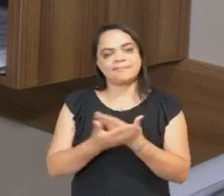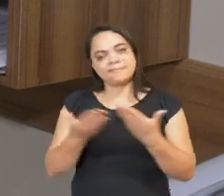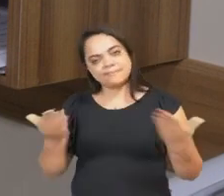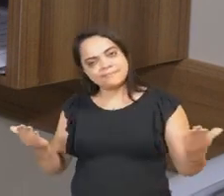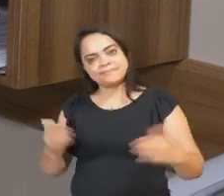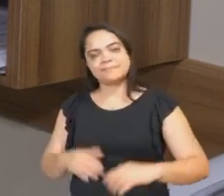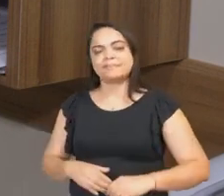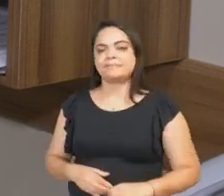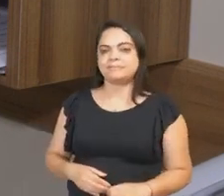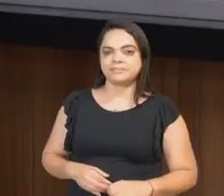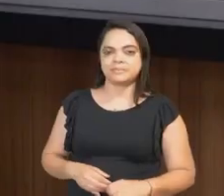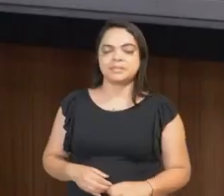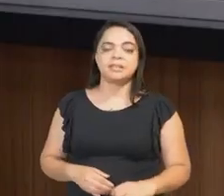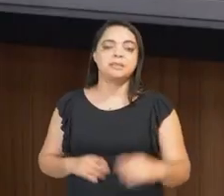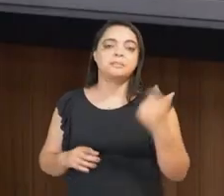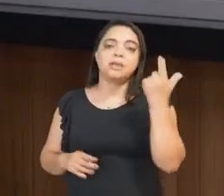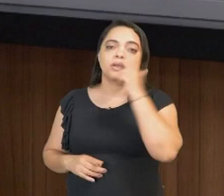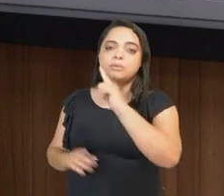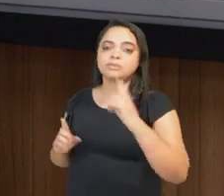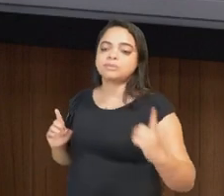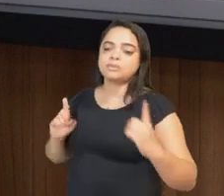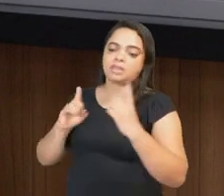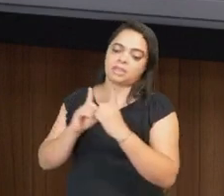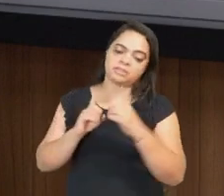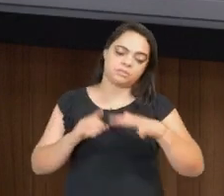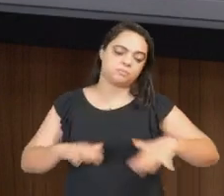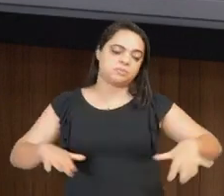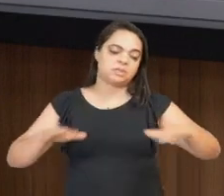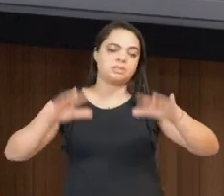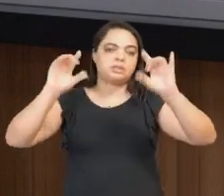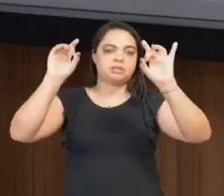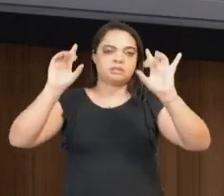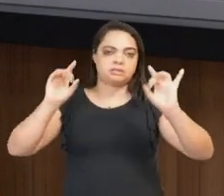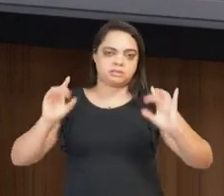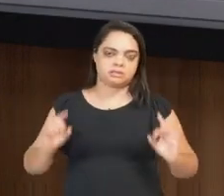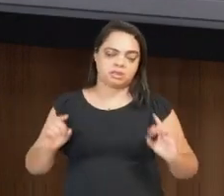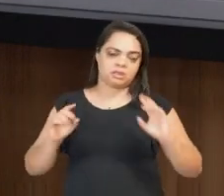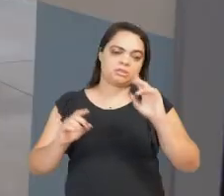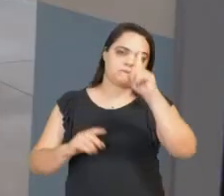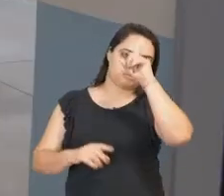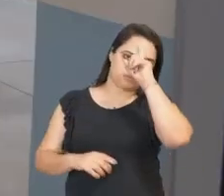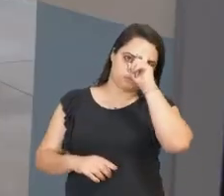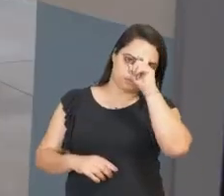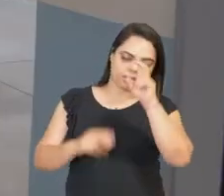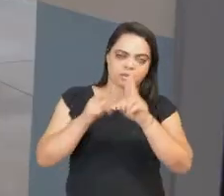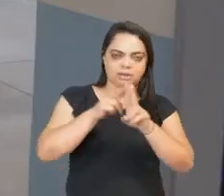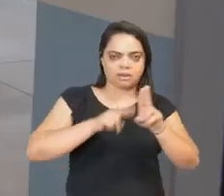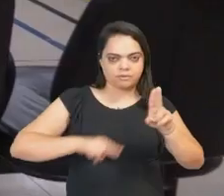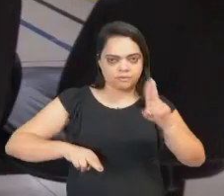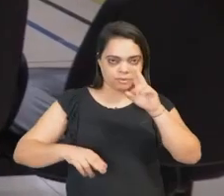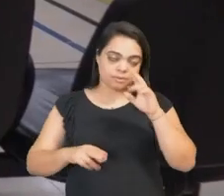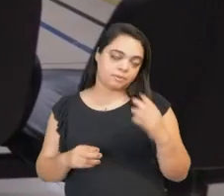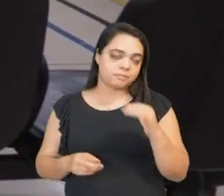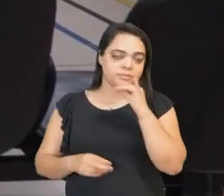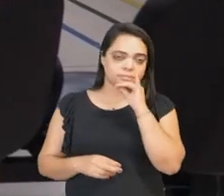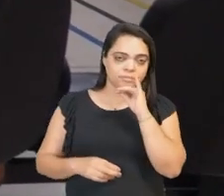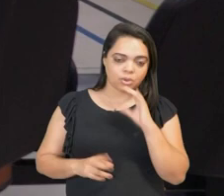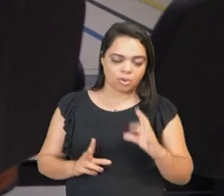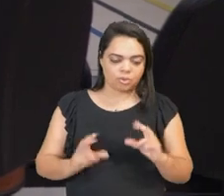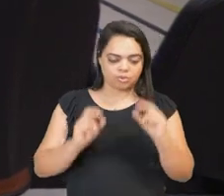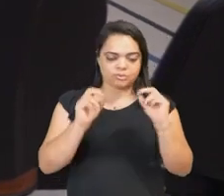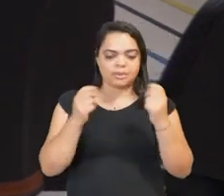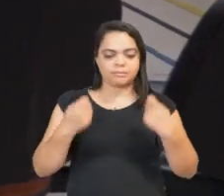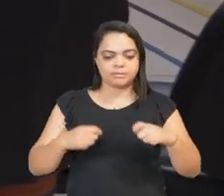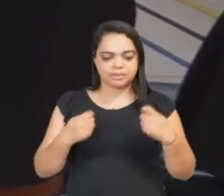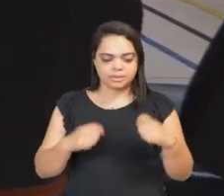que eles fazem aqui para os nossos pacientes para ser atendido nas áreas especializadas do HC UFO como não Oncologia Primeiro é